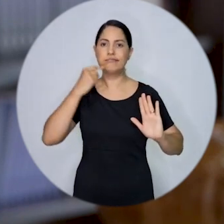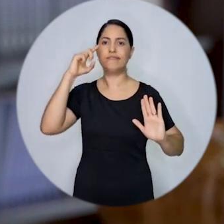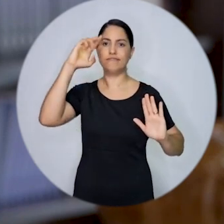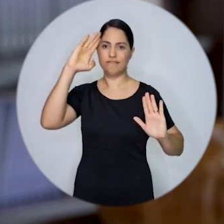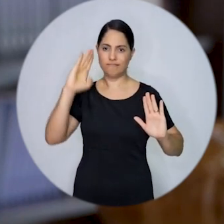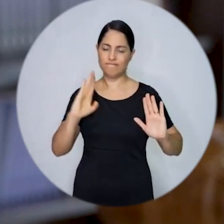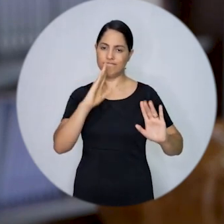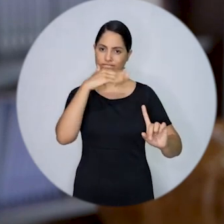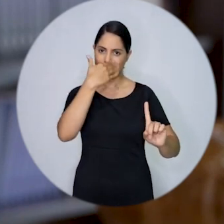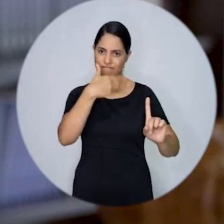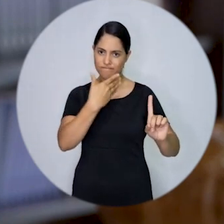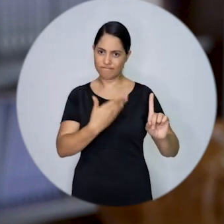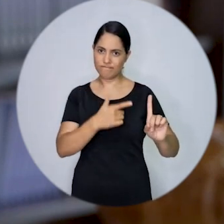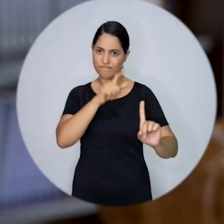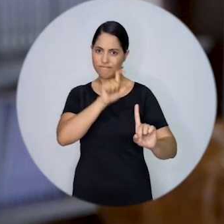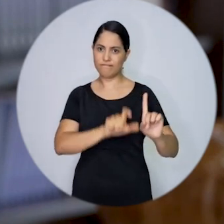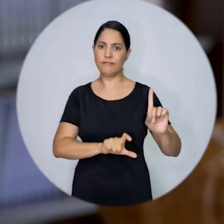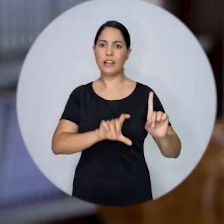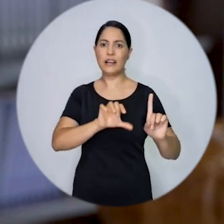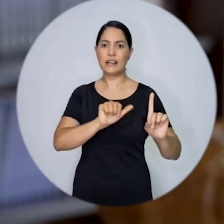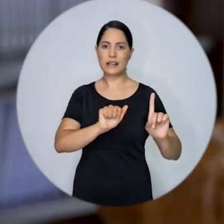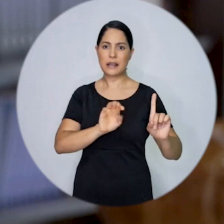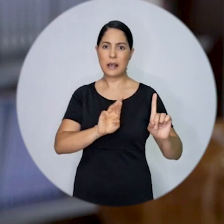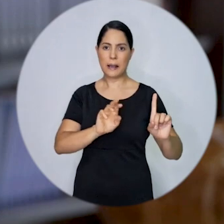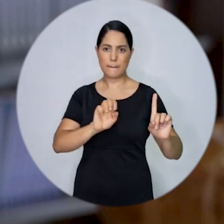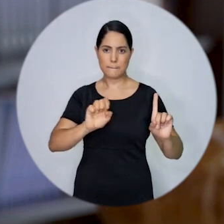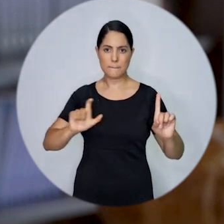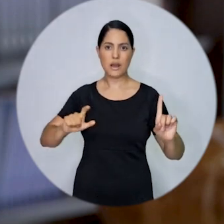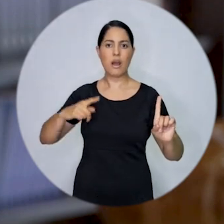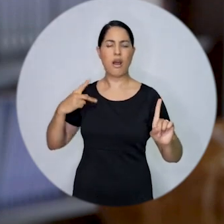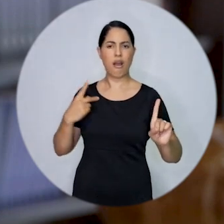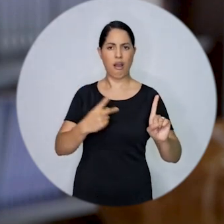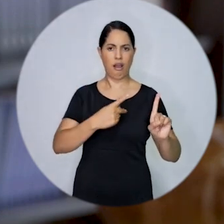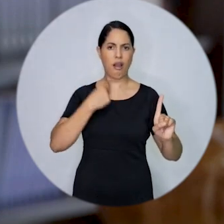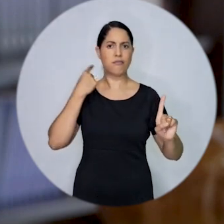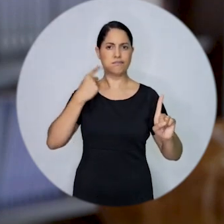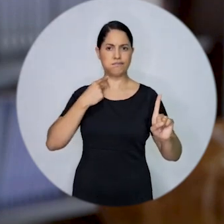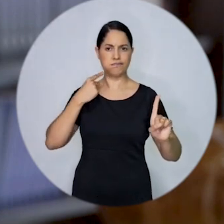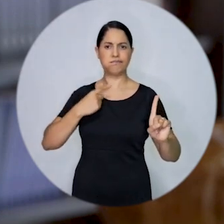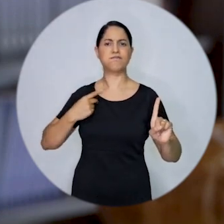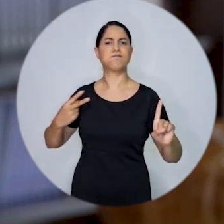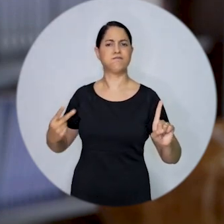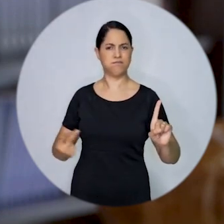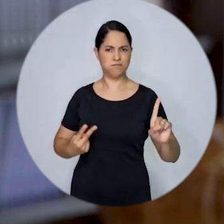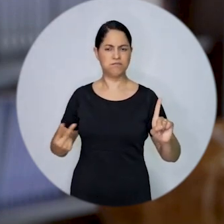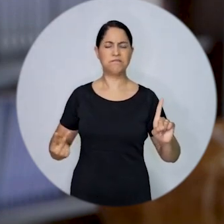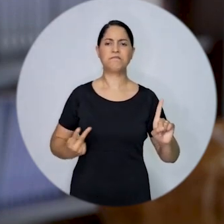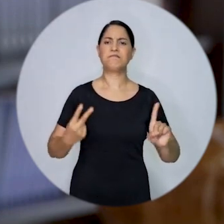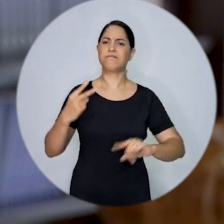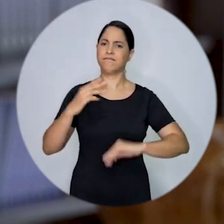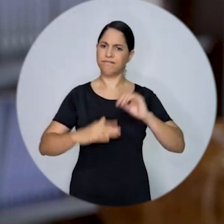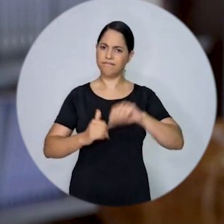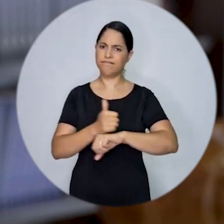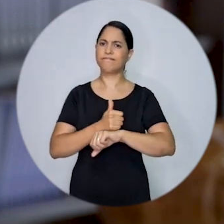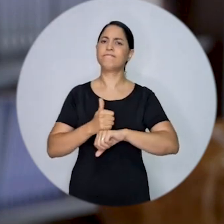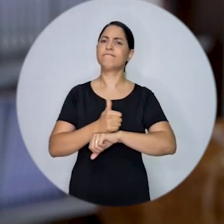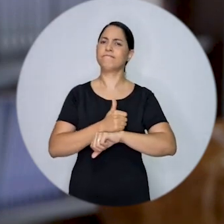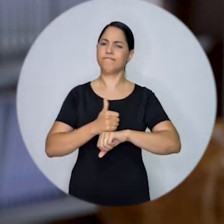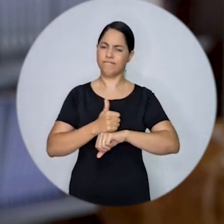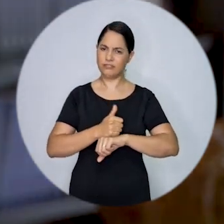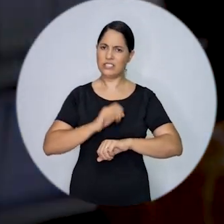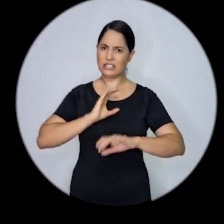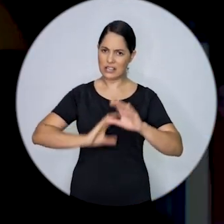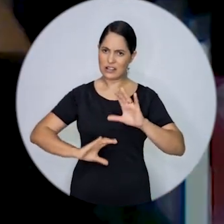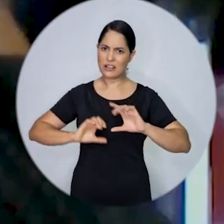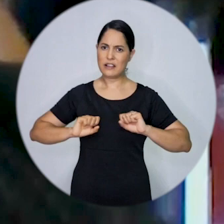da advocacia brasileira. Um advogado que valoriza a profissão e que defende a